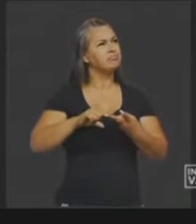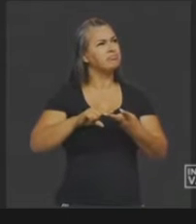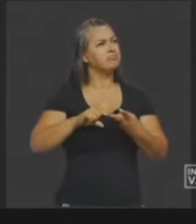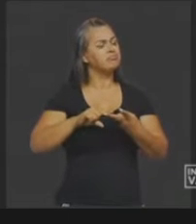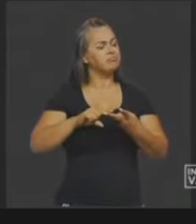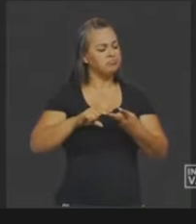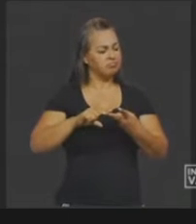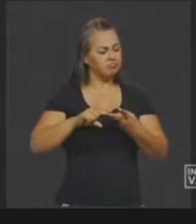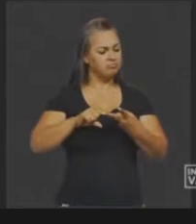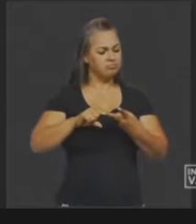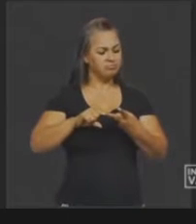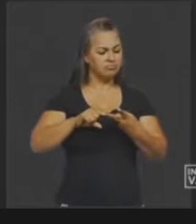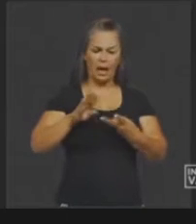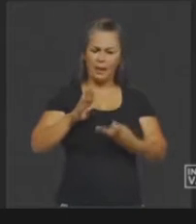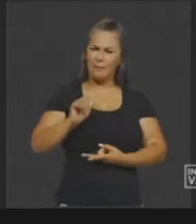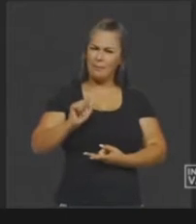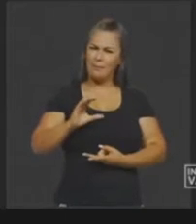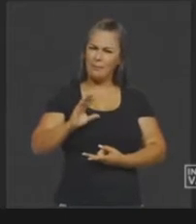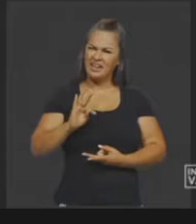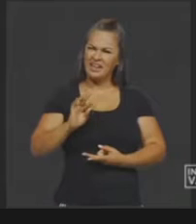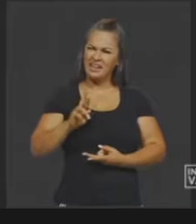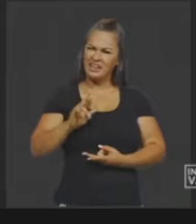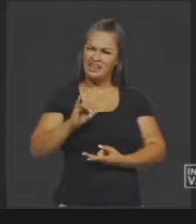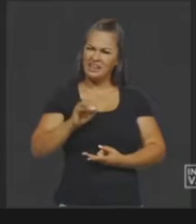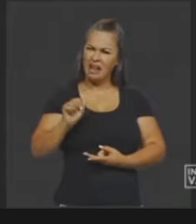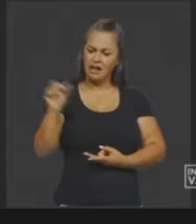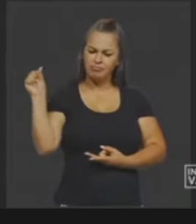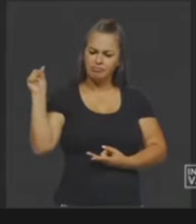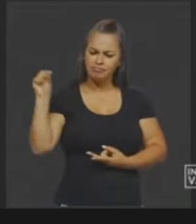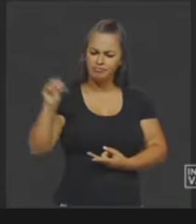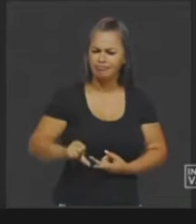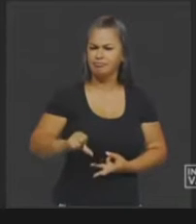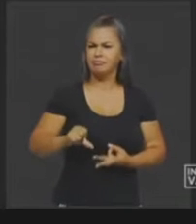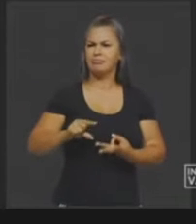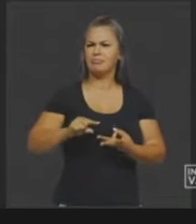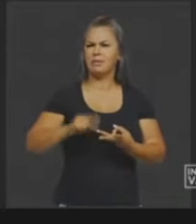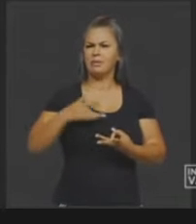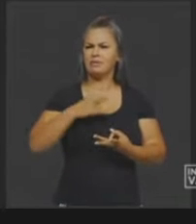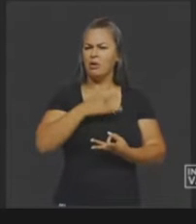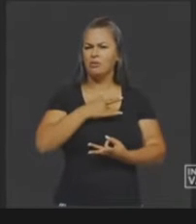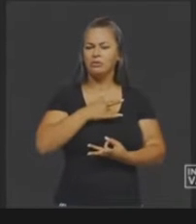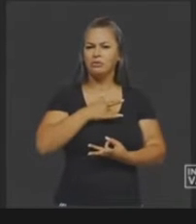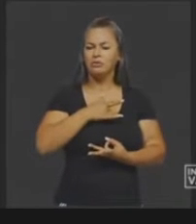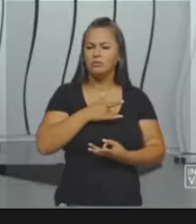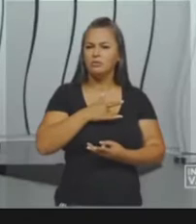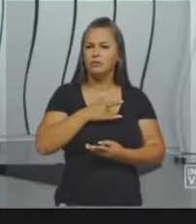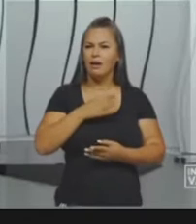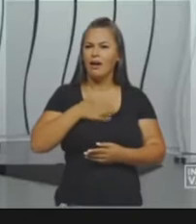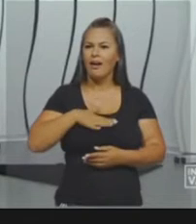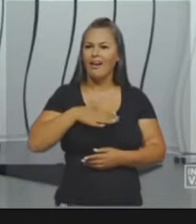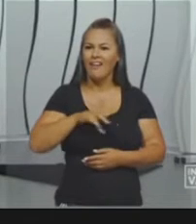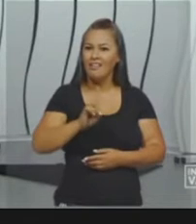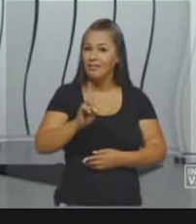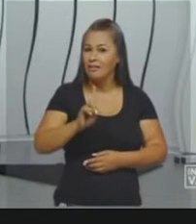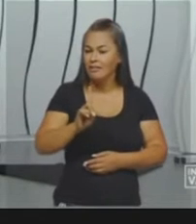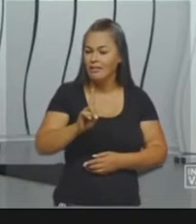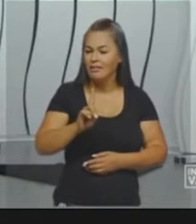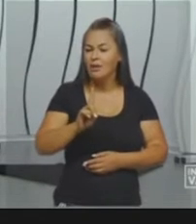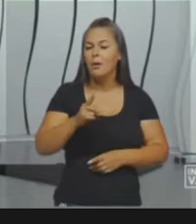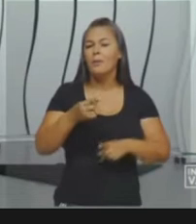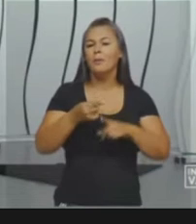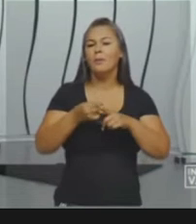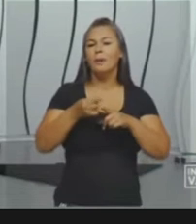achava que protozoário é tudo ruim, eu achava que fungo era ruim. Não, calma aí. Na verdade, a maioria